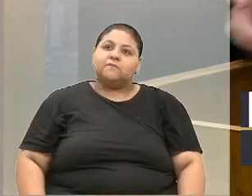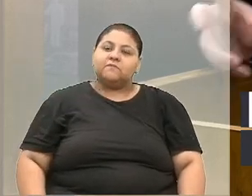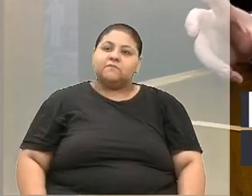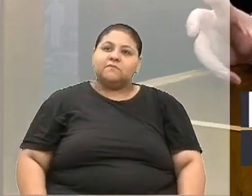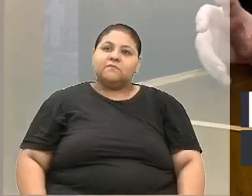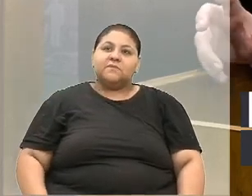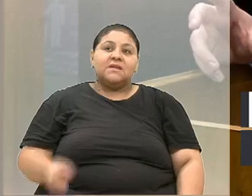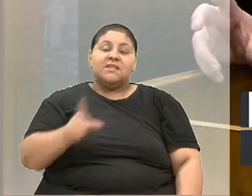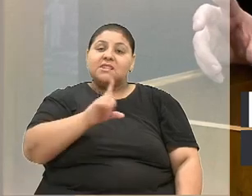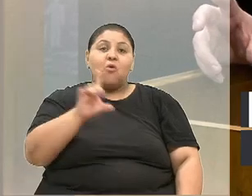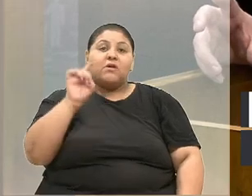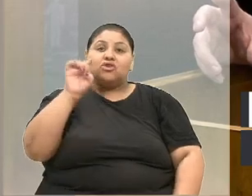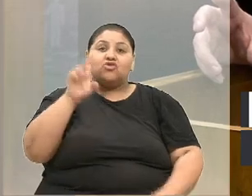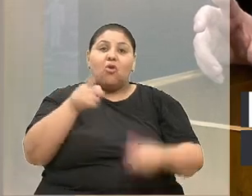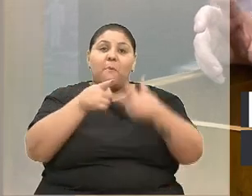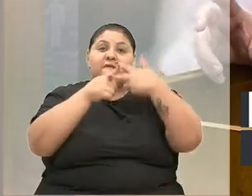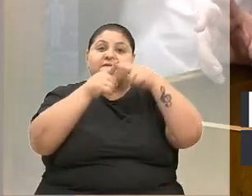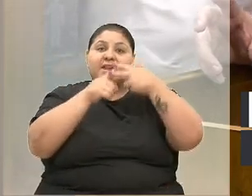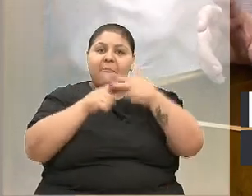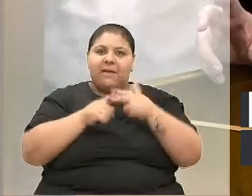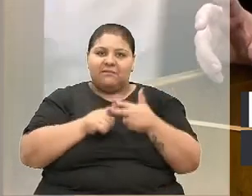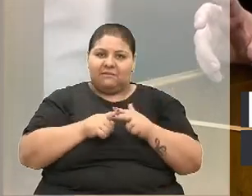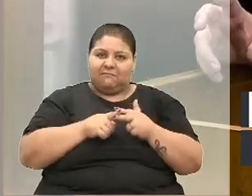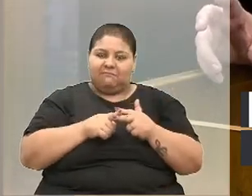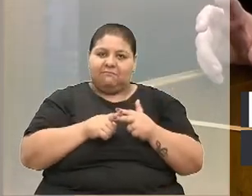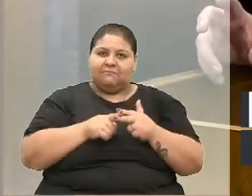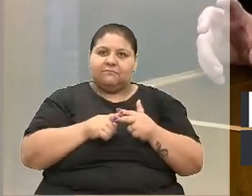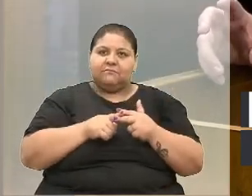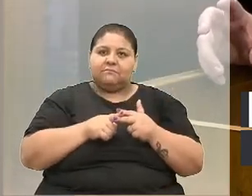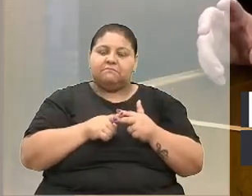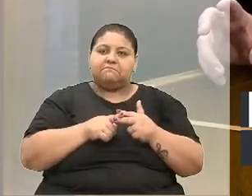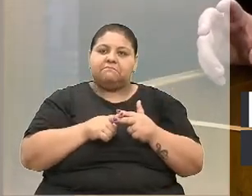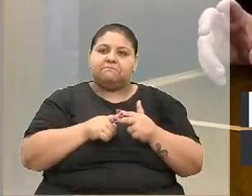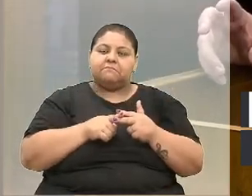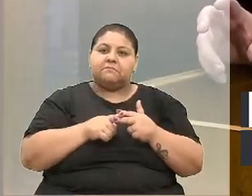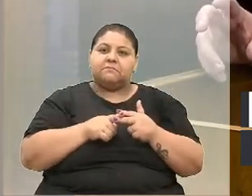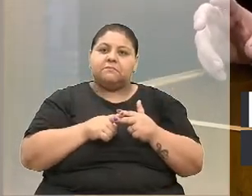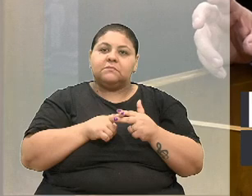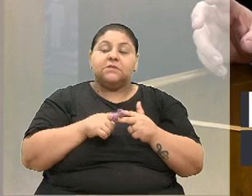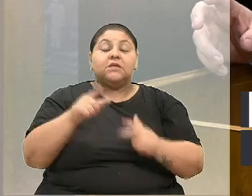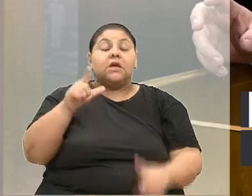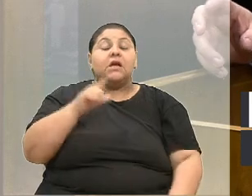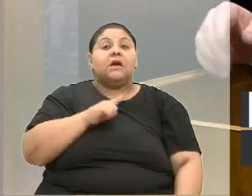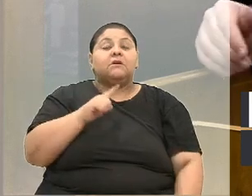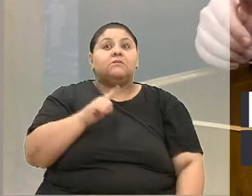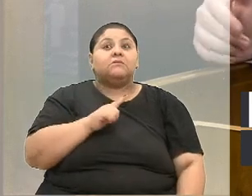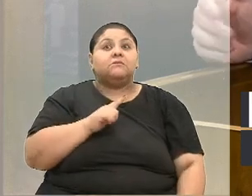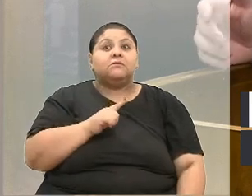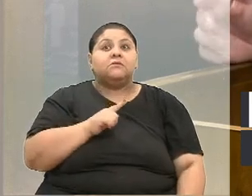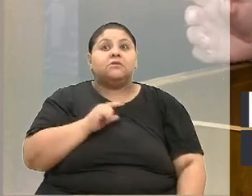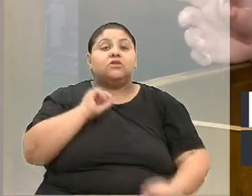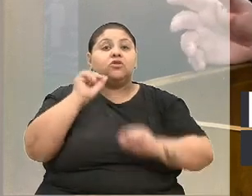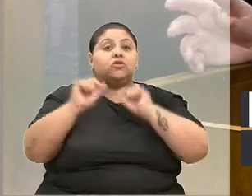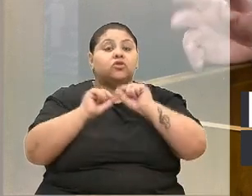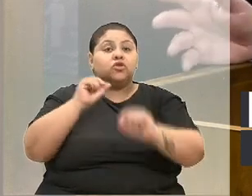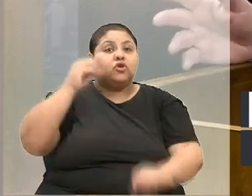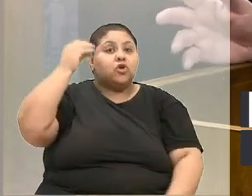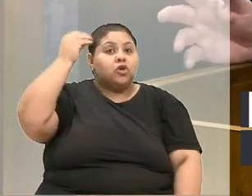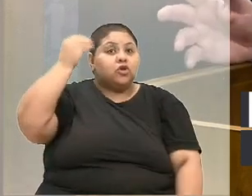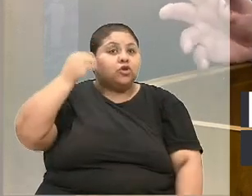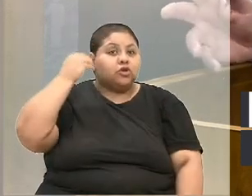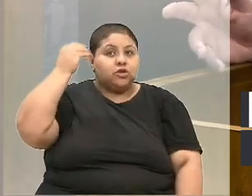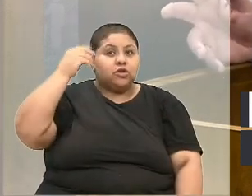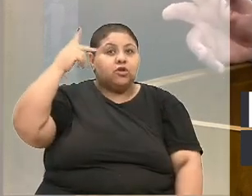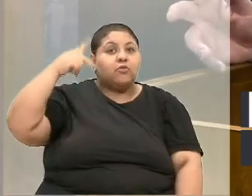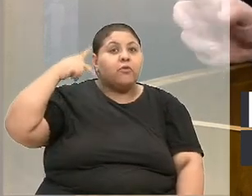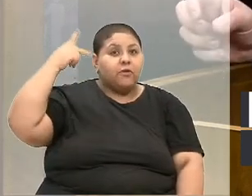uma ferramenta... Quando possível, uma parte. No momento oportuno, vereador. Ele tem sido o que os psicólogos e